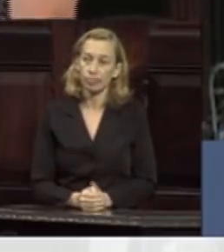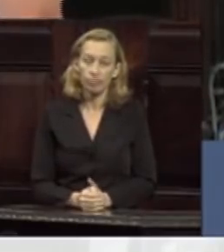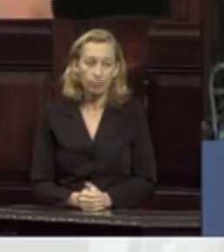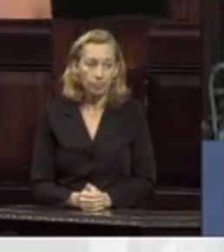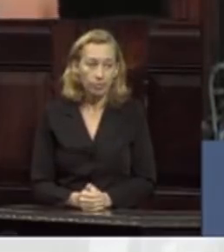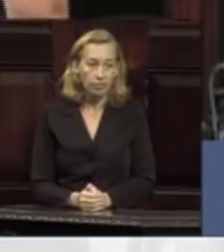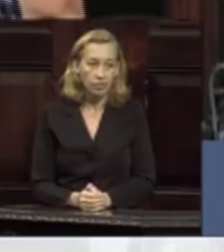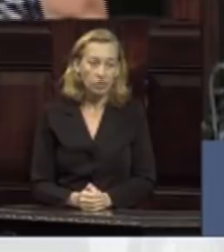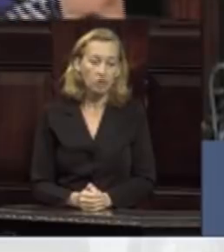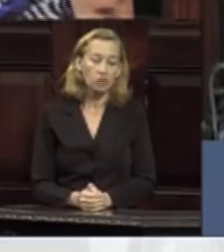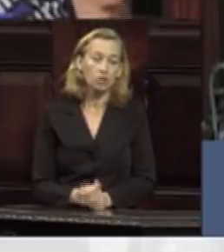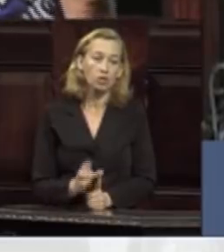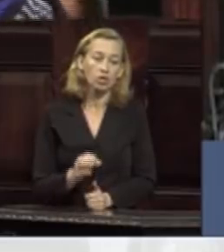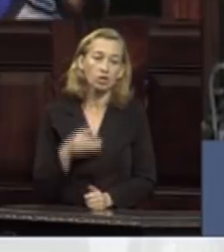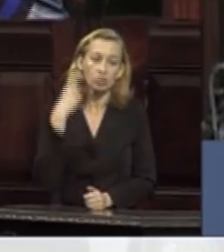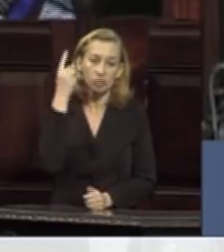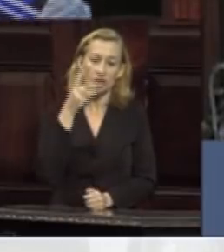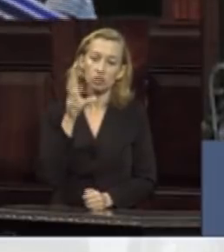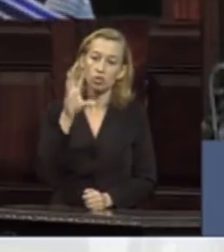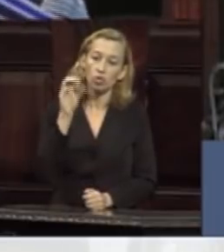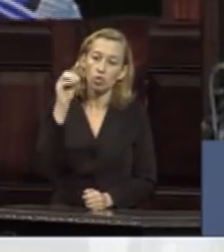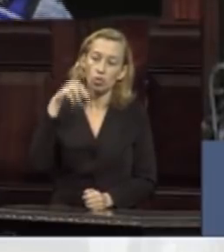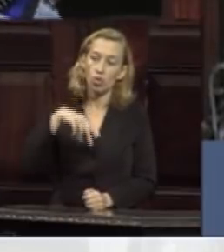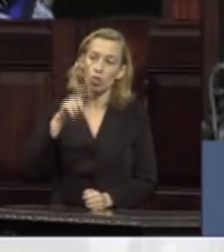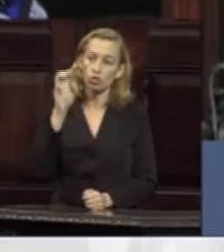Deputado Conte Bittencourt.